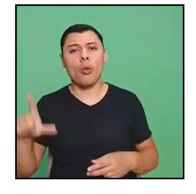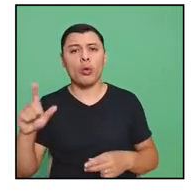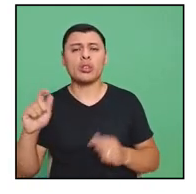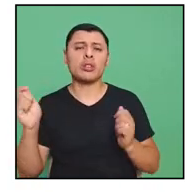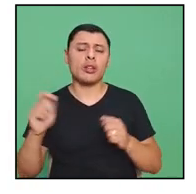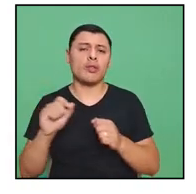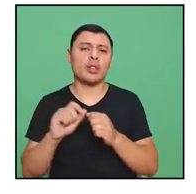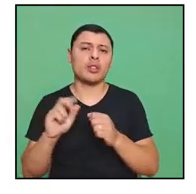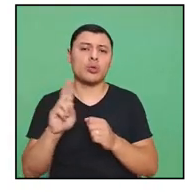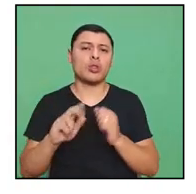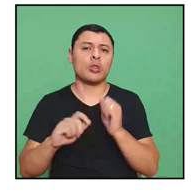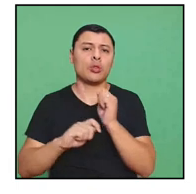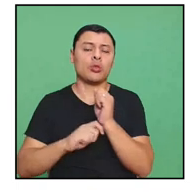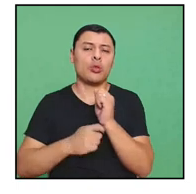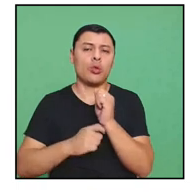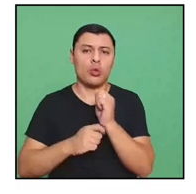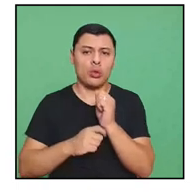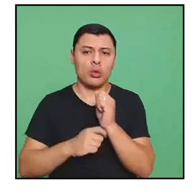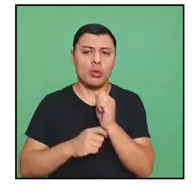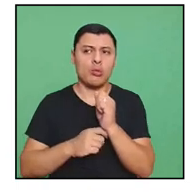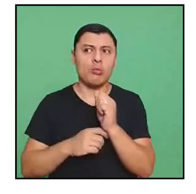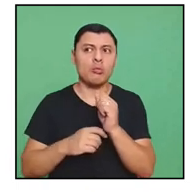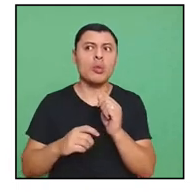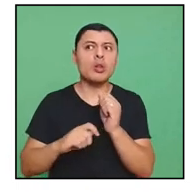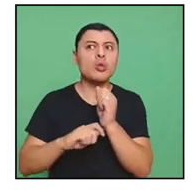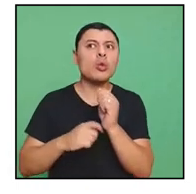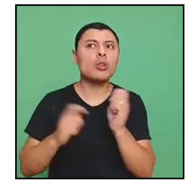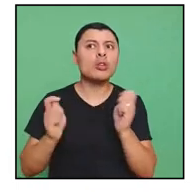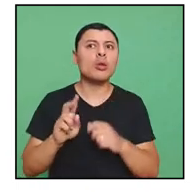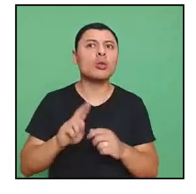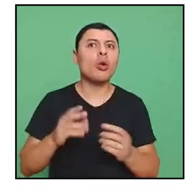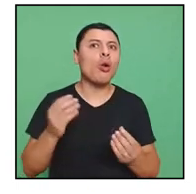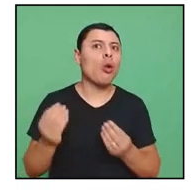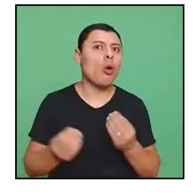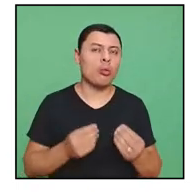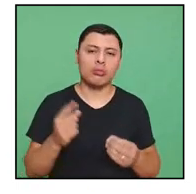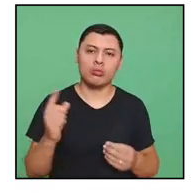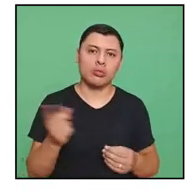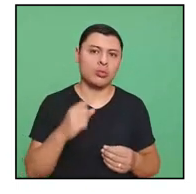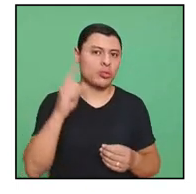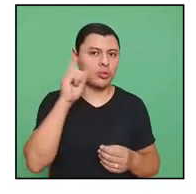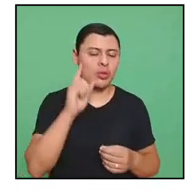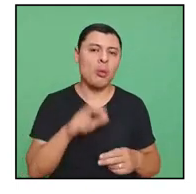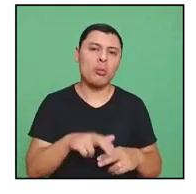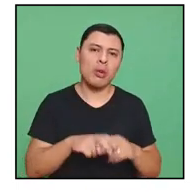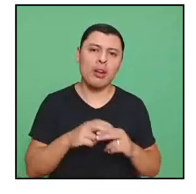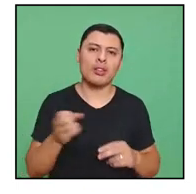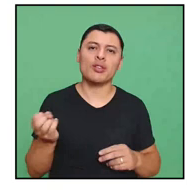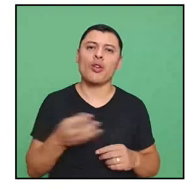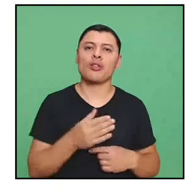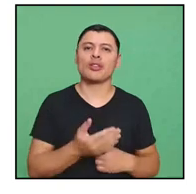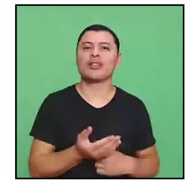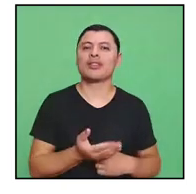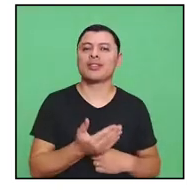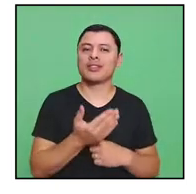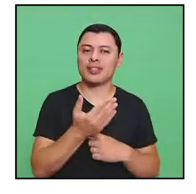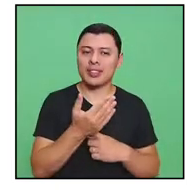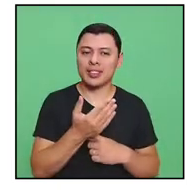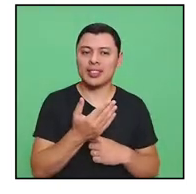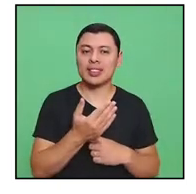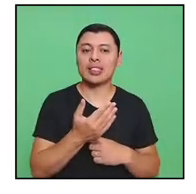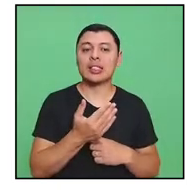muito o que pode ser feito com token, porque são tecnologias recentes e elas